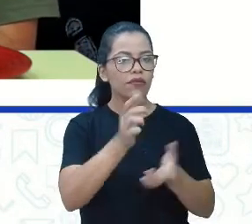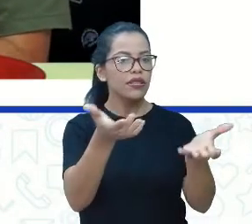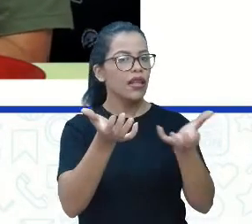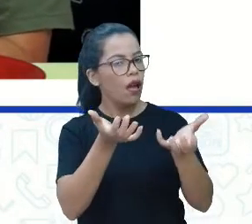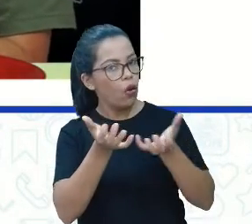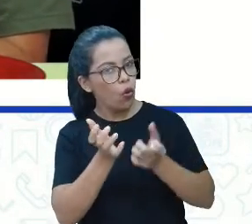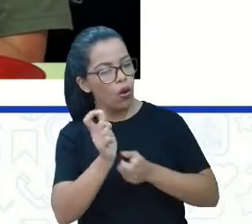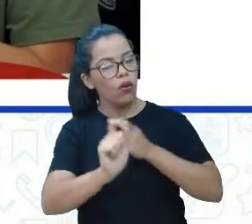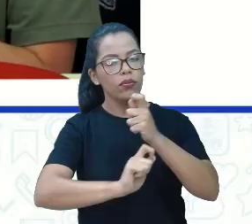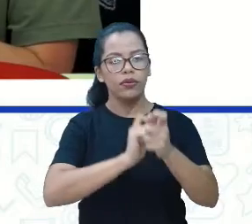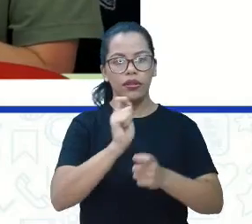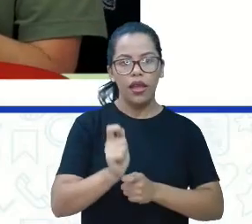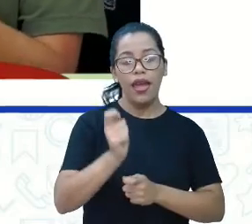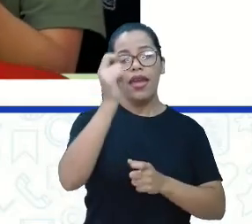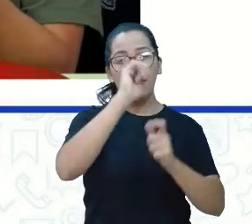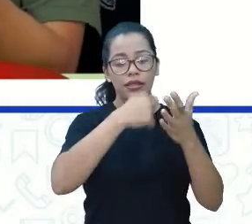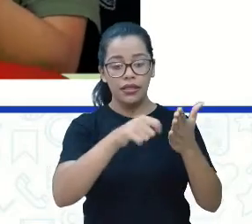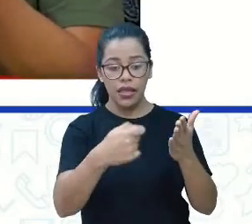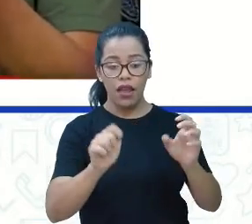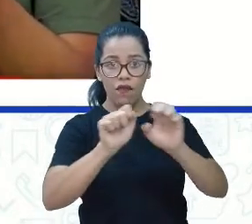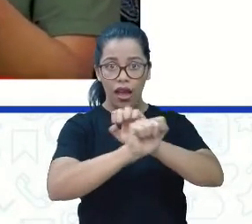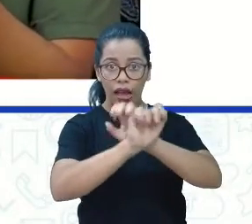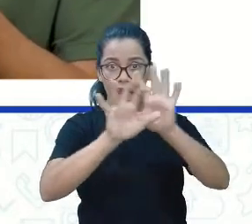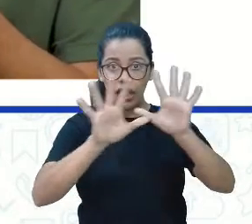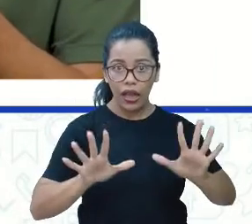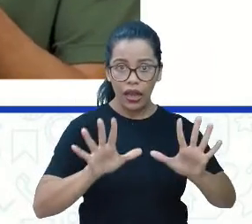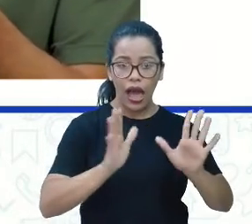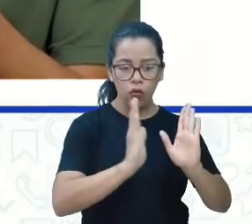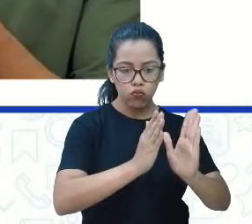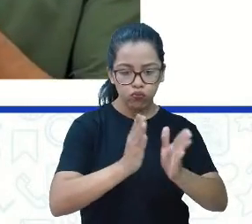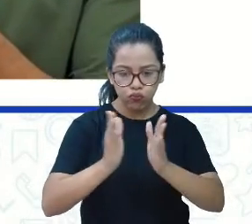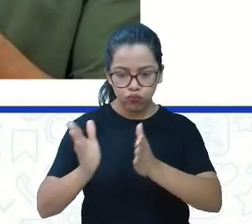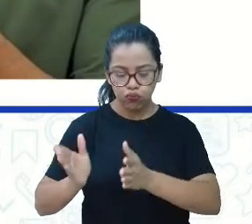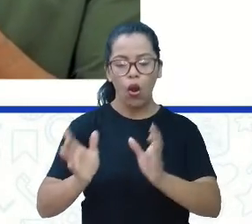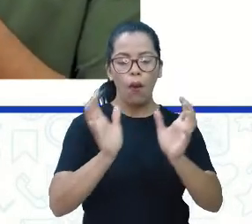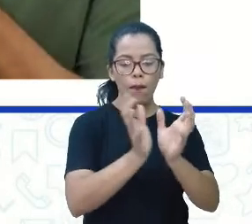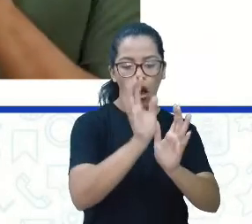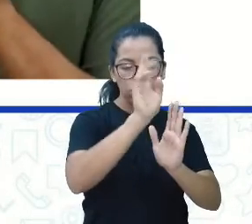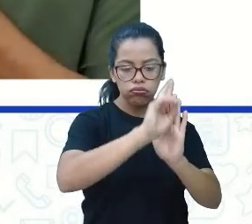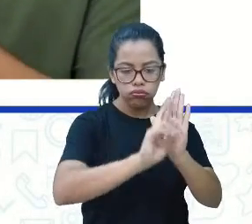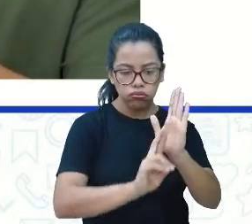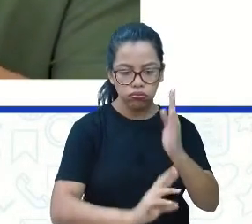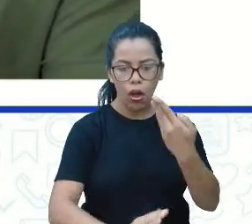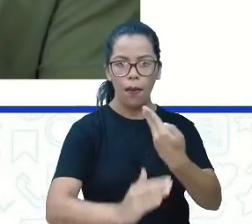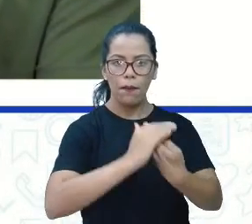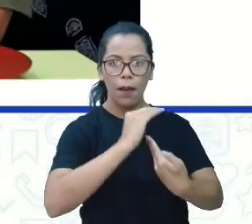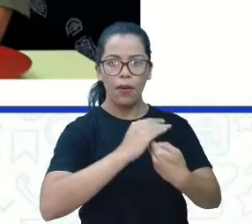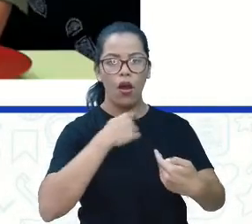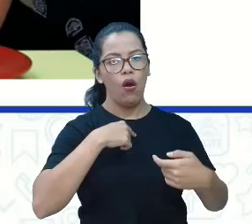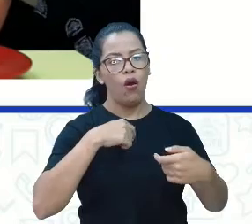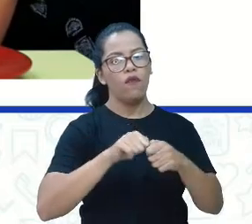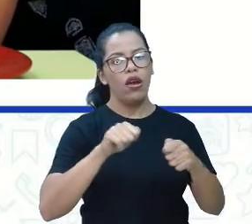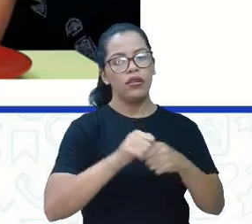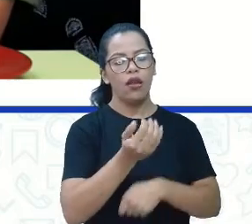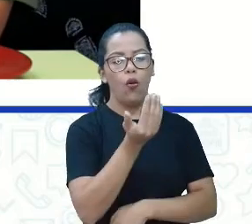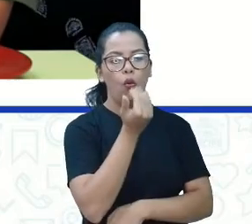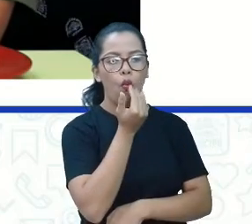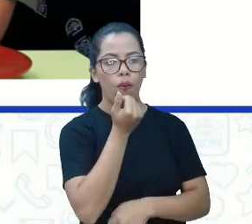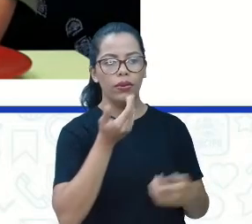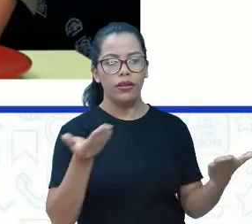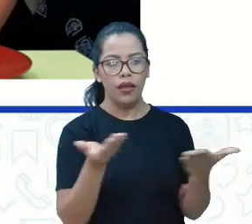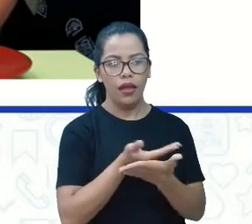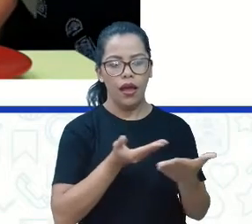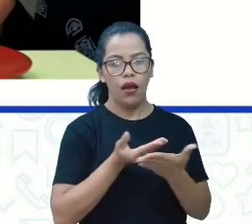de forma clara e bem definida uma sequência de instruções, de regras, para eu fazer o meu lanchinho, meu sanduíche